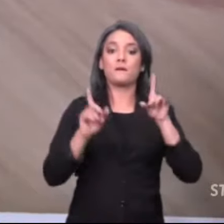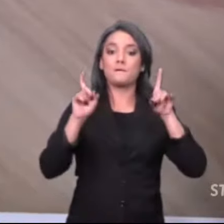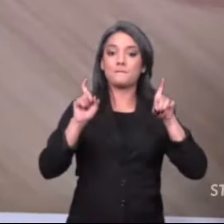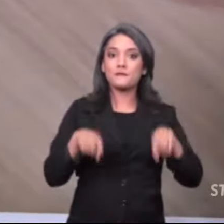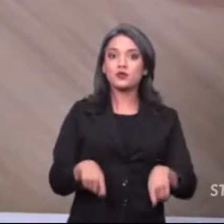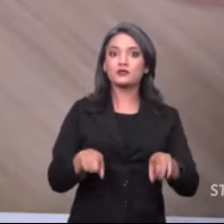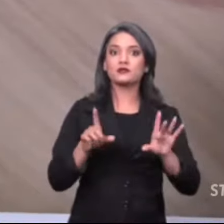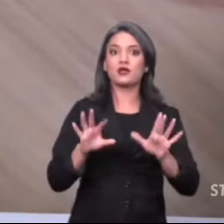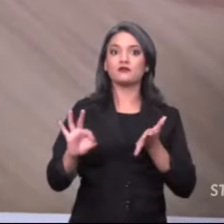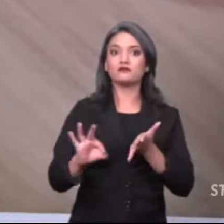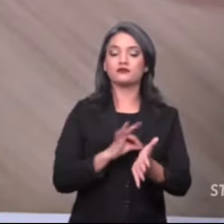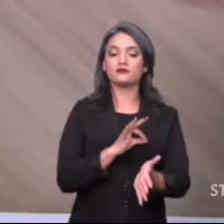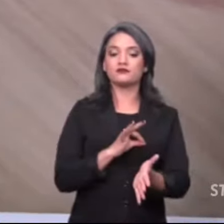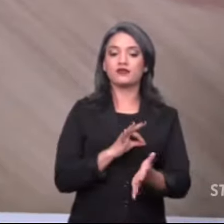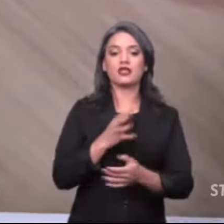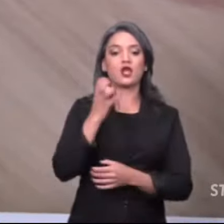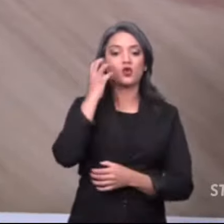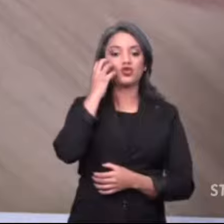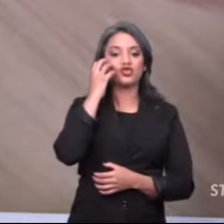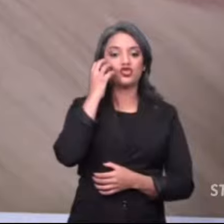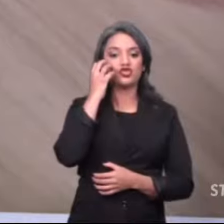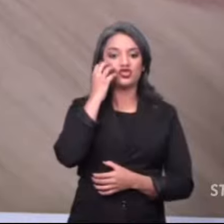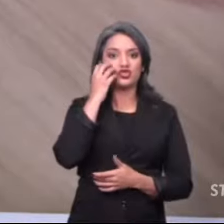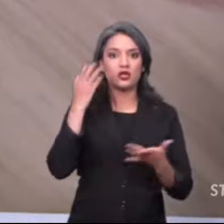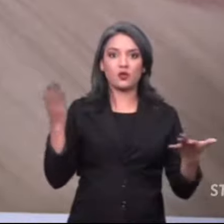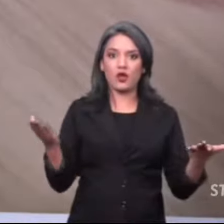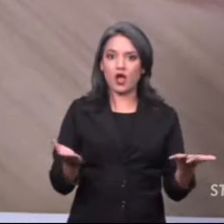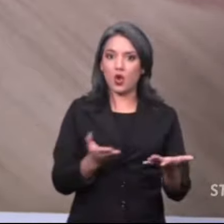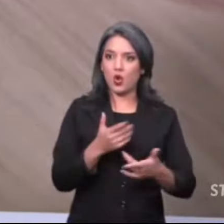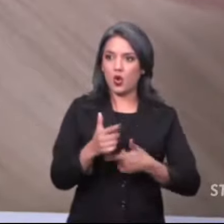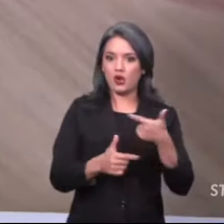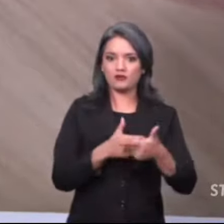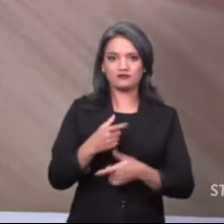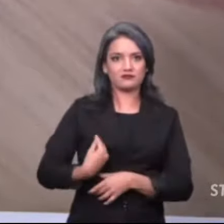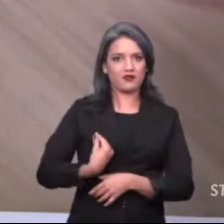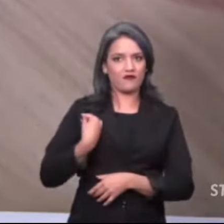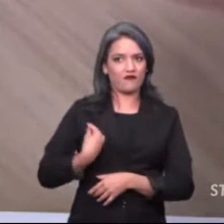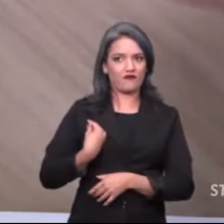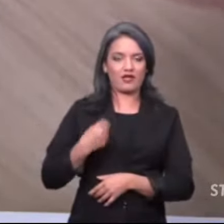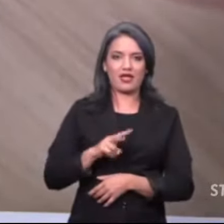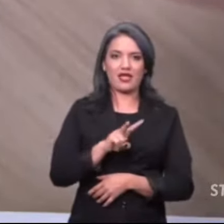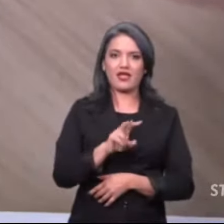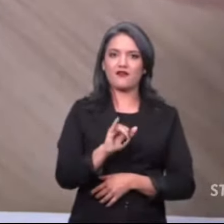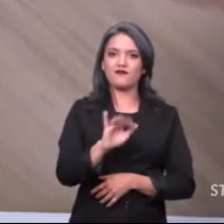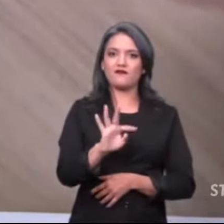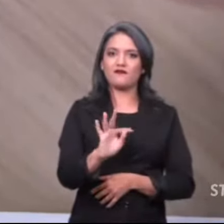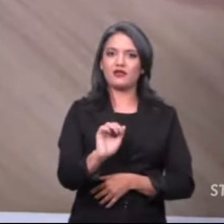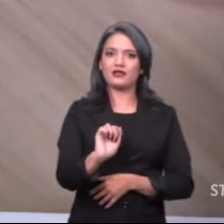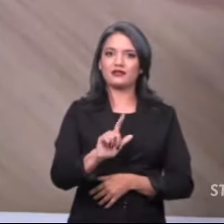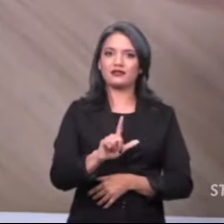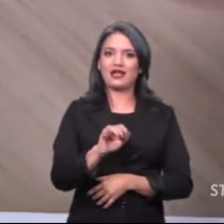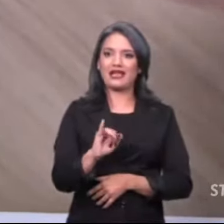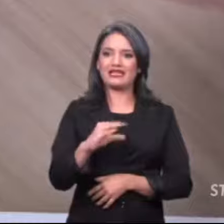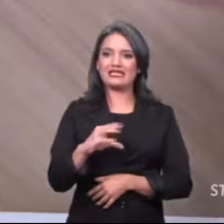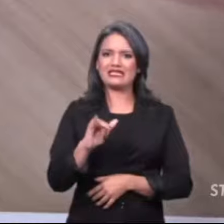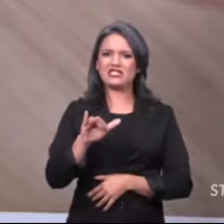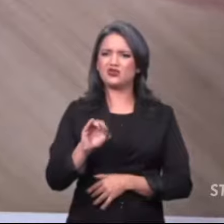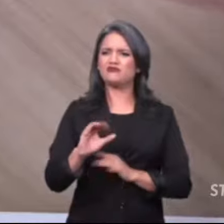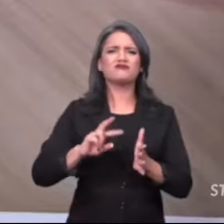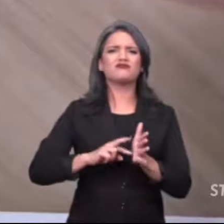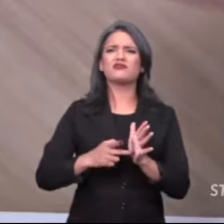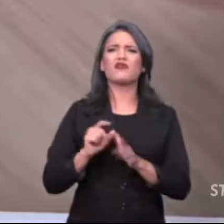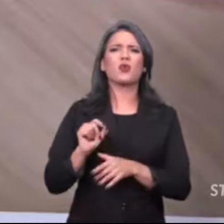Tribunal Federal, Daniel, Flávio Dino já se torna vitalício no cargo. E se tornar vitalício, ao contrário do que muita gente pode pensar,